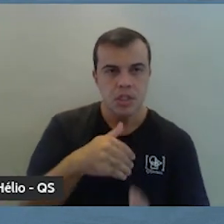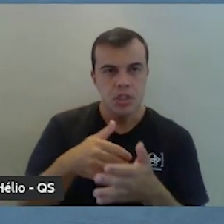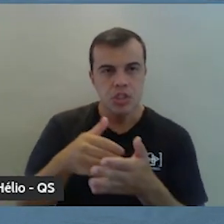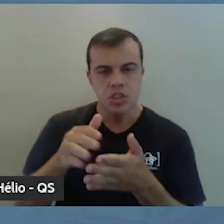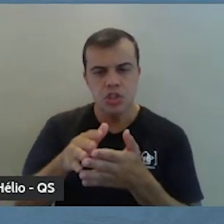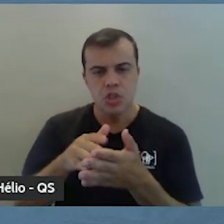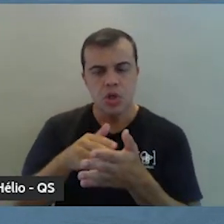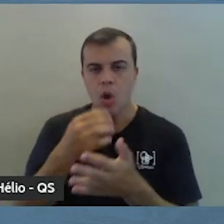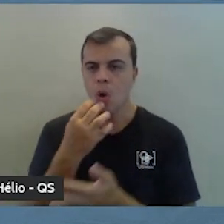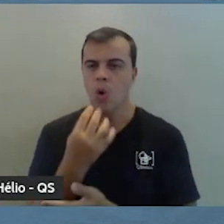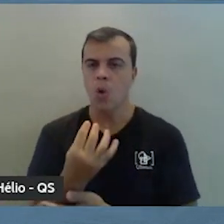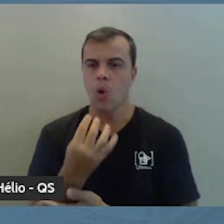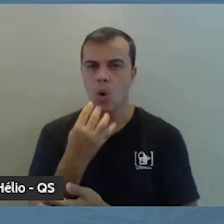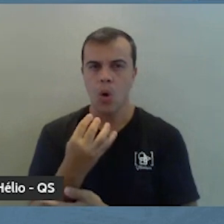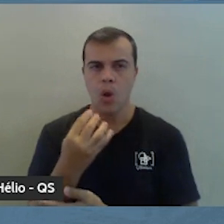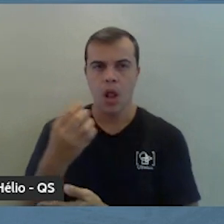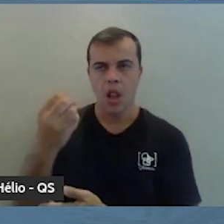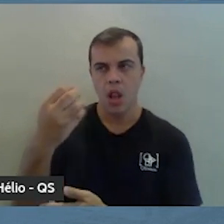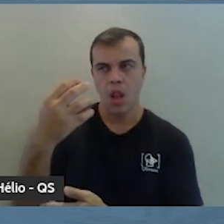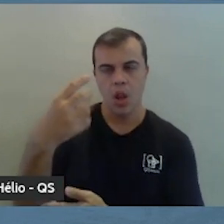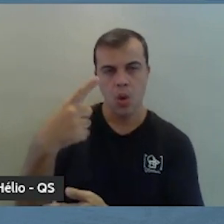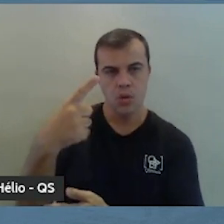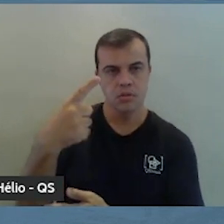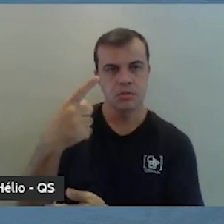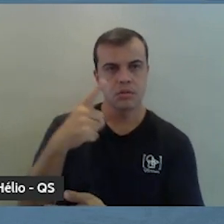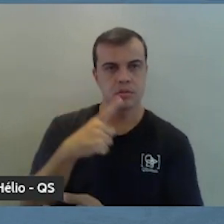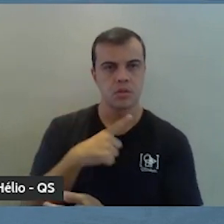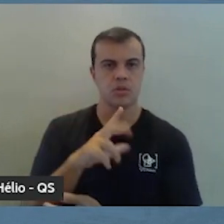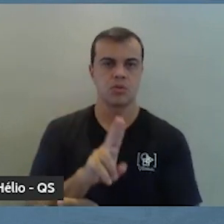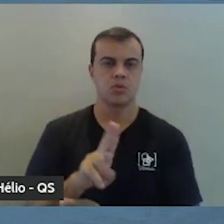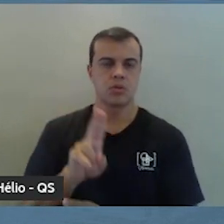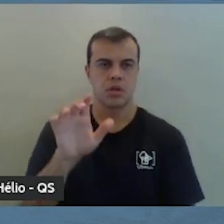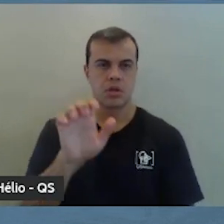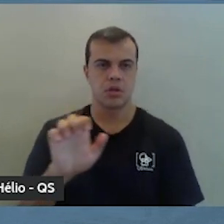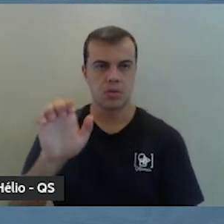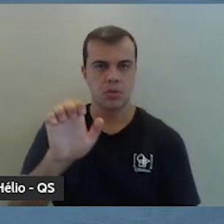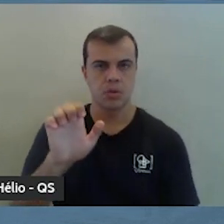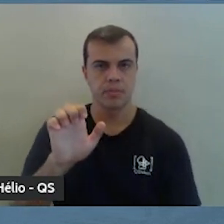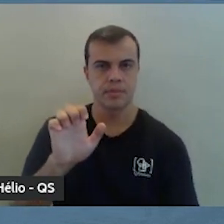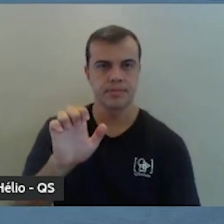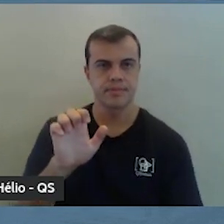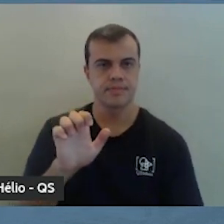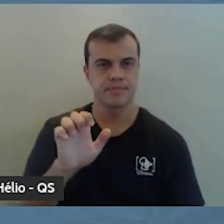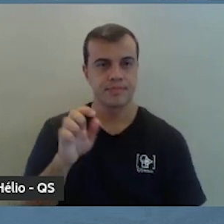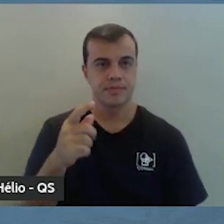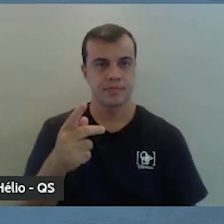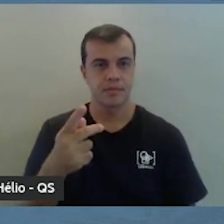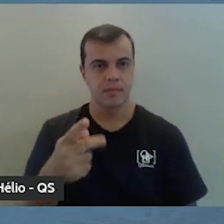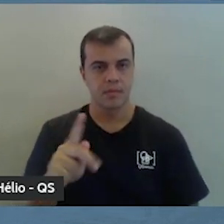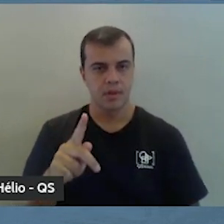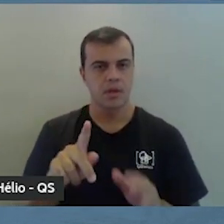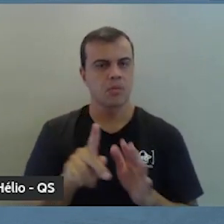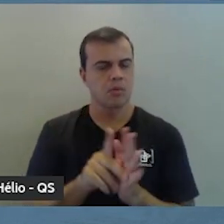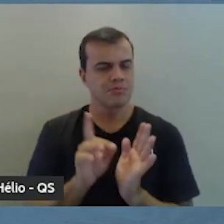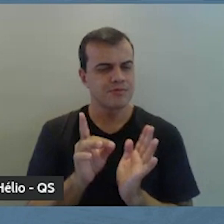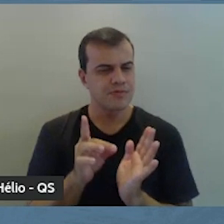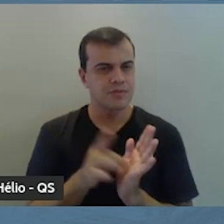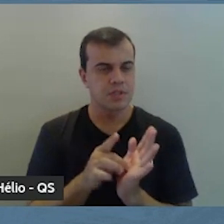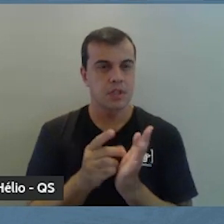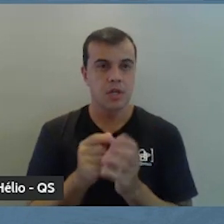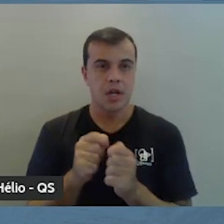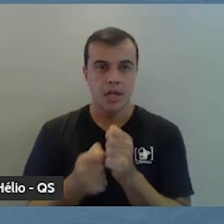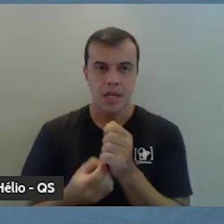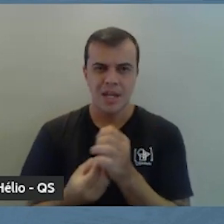não, com as cores, com a luz que em geral se usa na Europa. Esse movimento ele realmente surge, mas